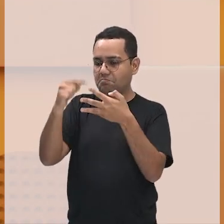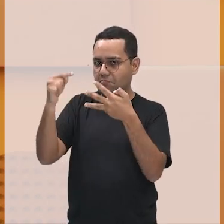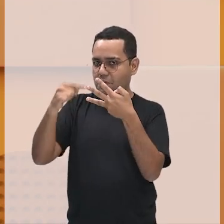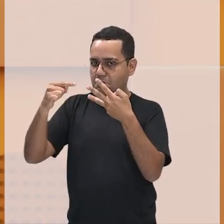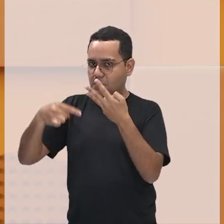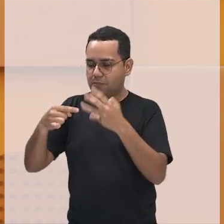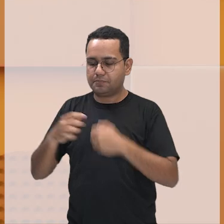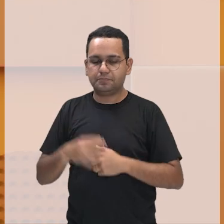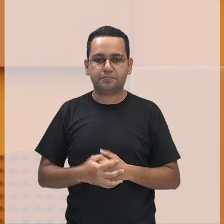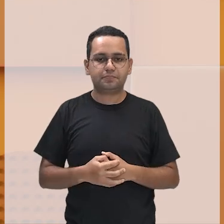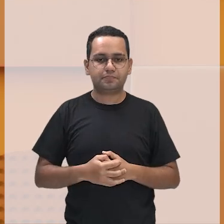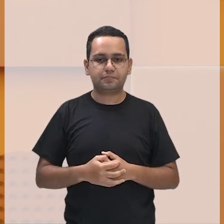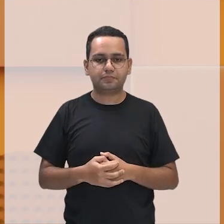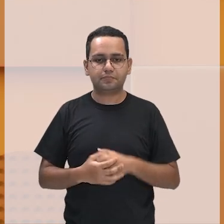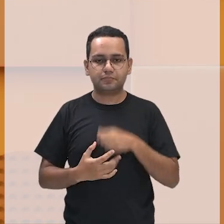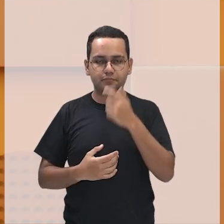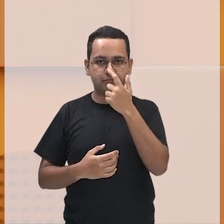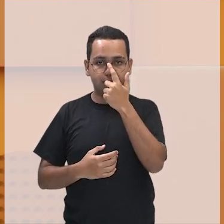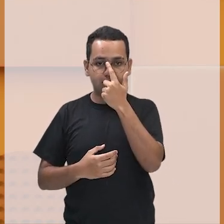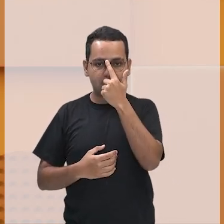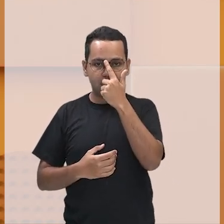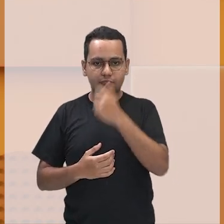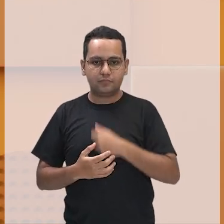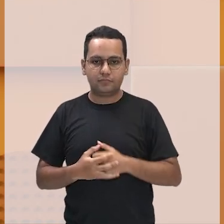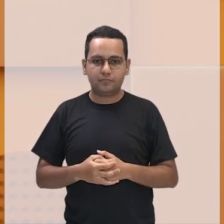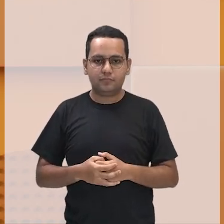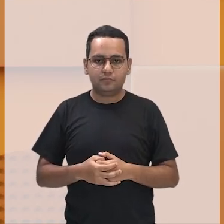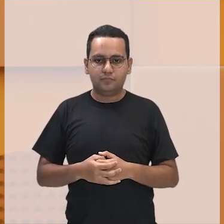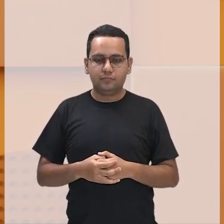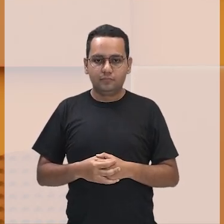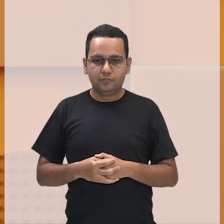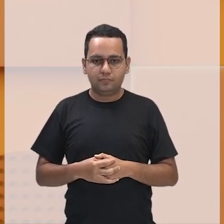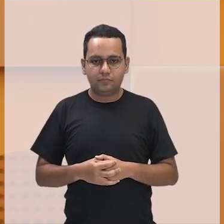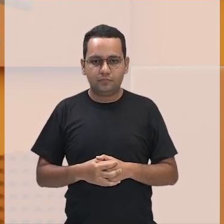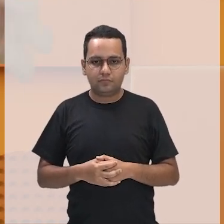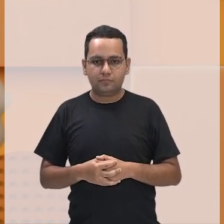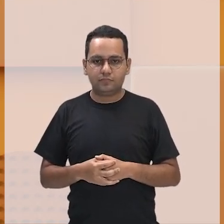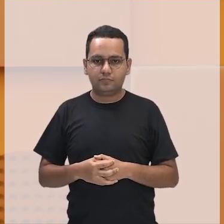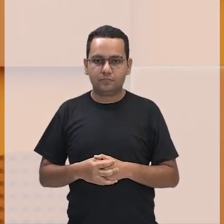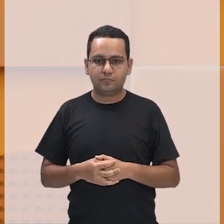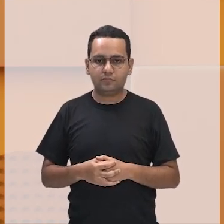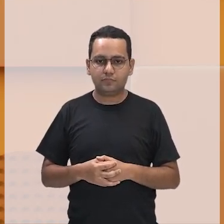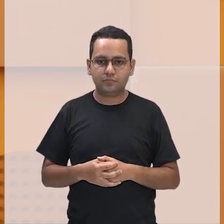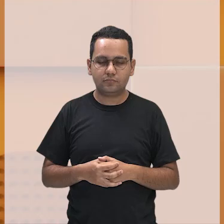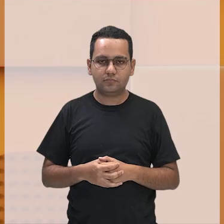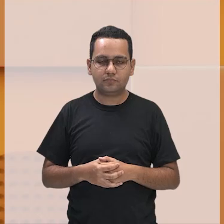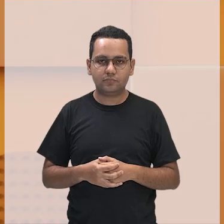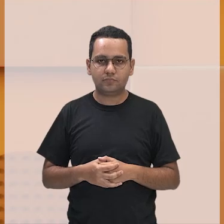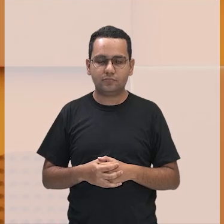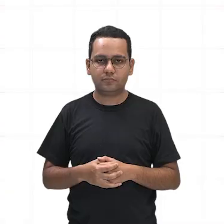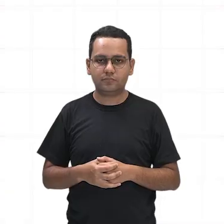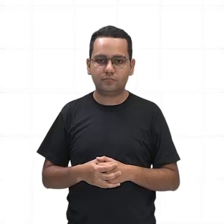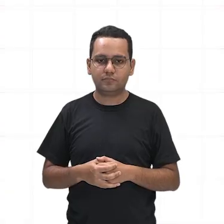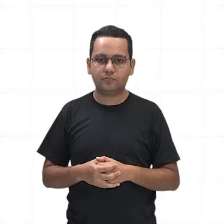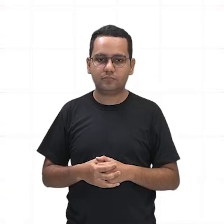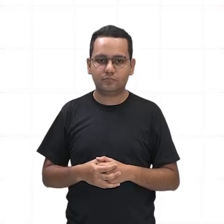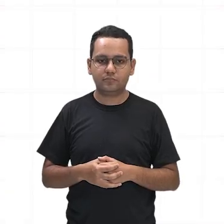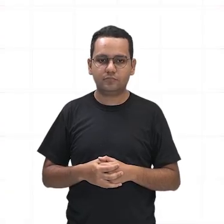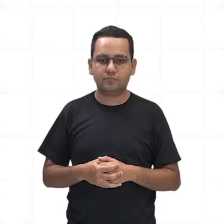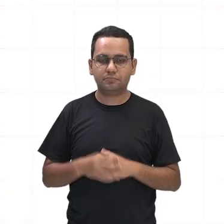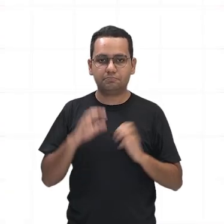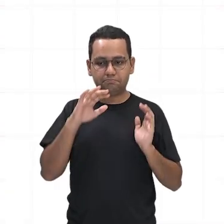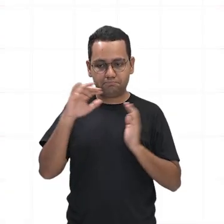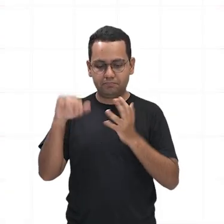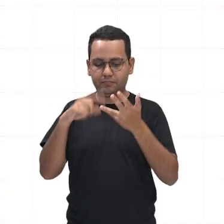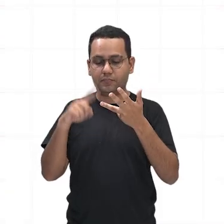2 grandes cidades-estados. Acompanhe, então, comigo agora a formação, né, ou características, então, aí, desse período clássico.